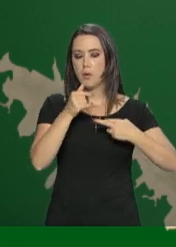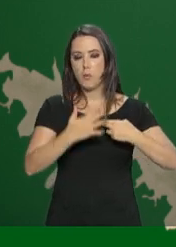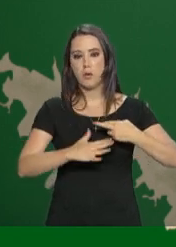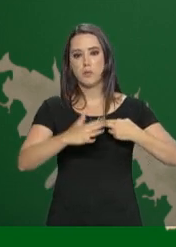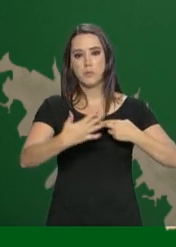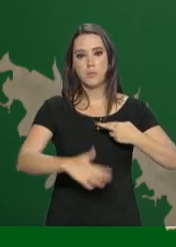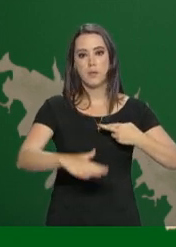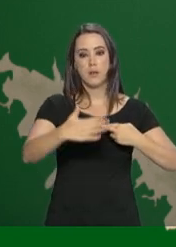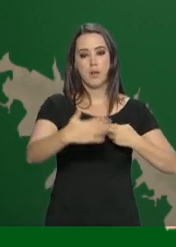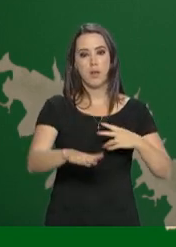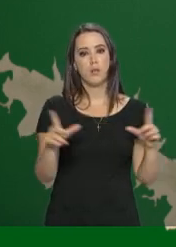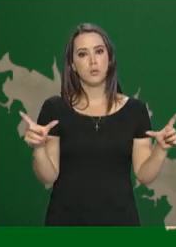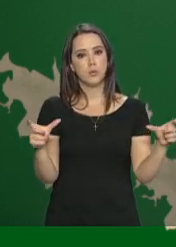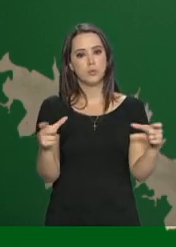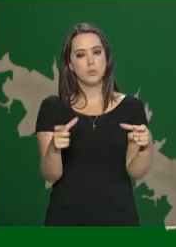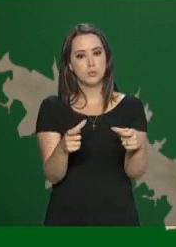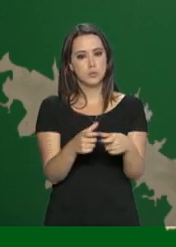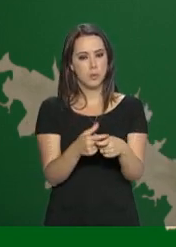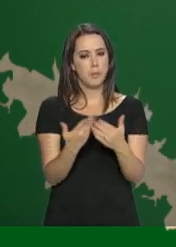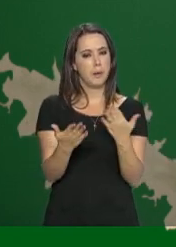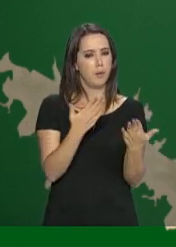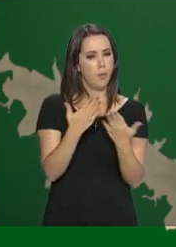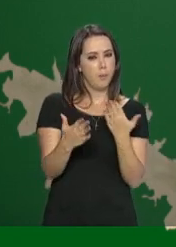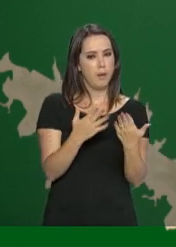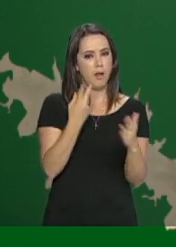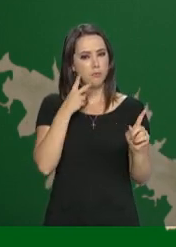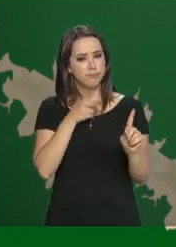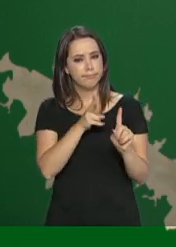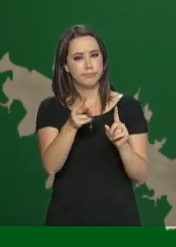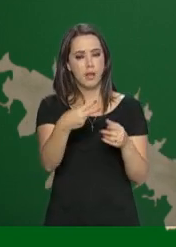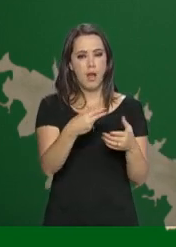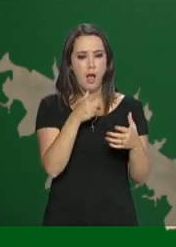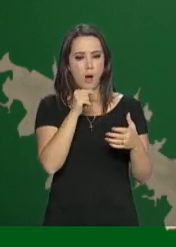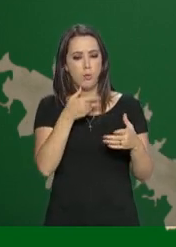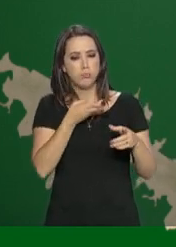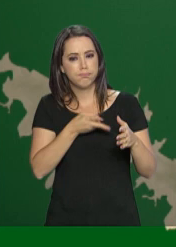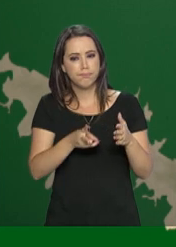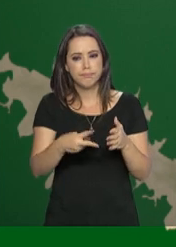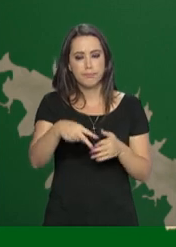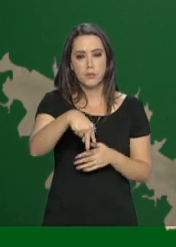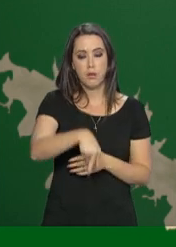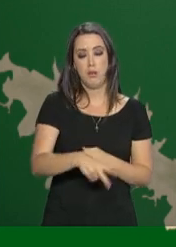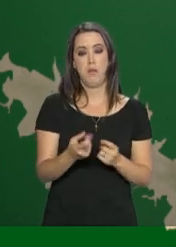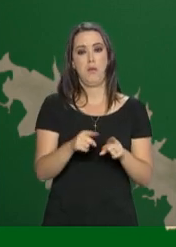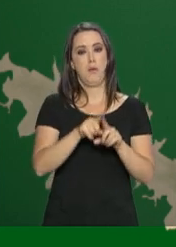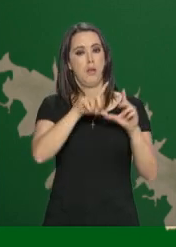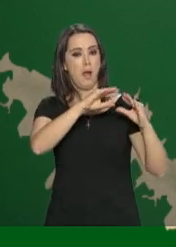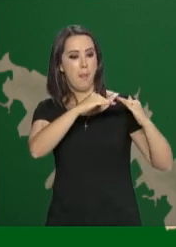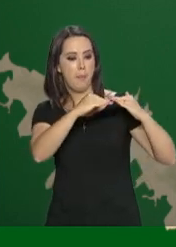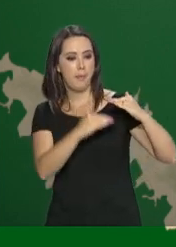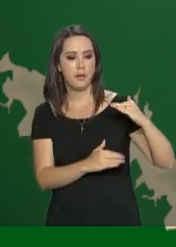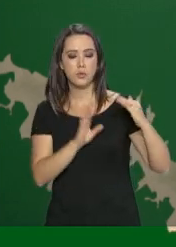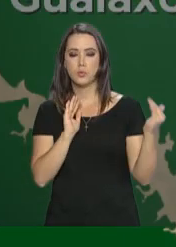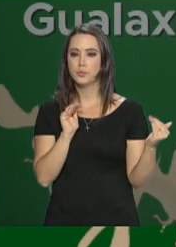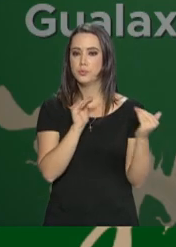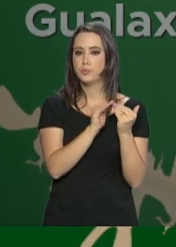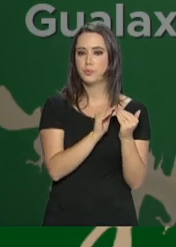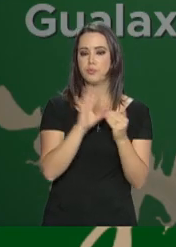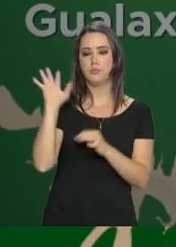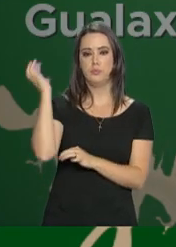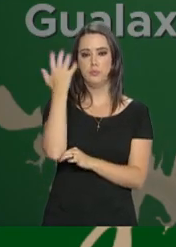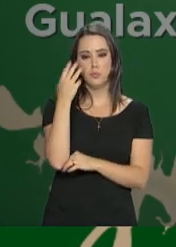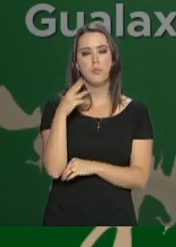nível de turbidez, que mede a transparência da água, abaixo do estabelecido pelo Conselho Nacional de Meio Ambiente. A